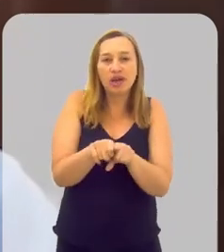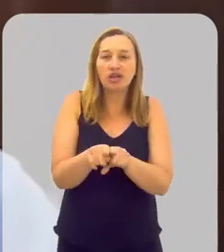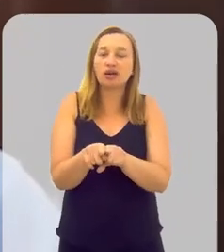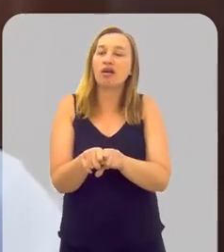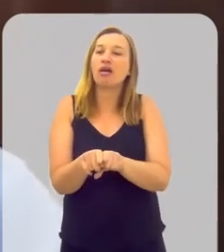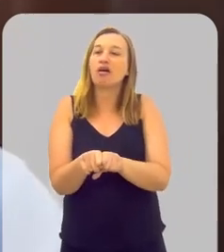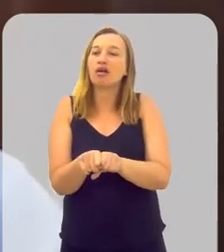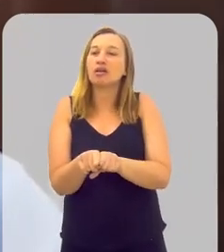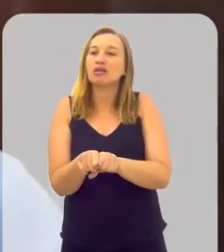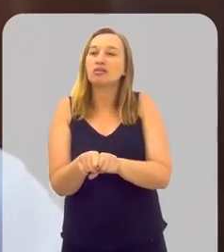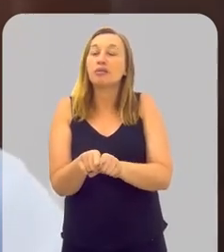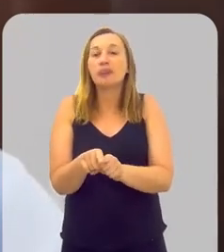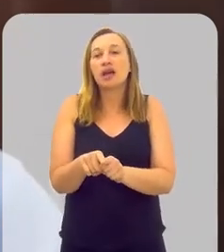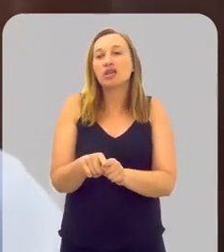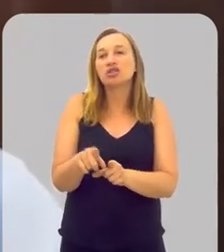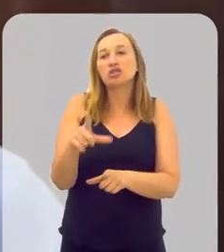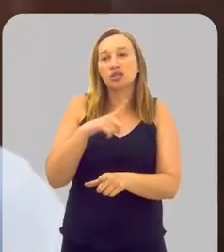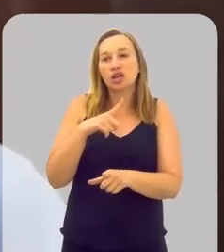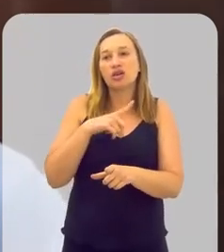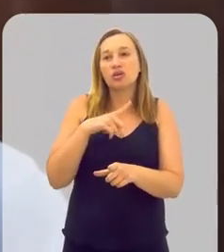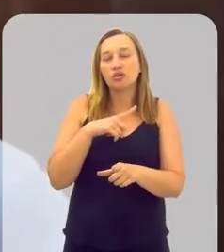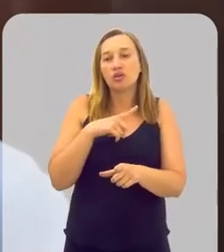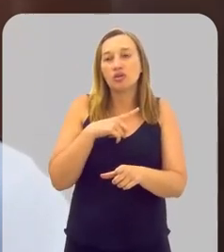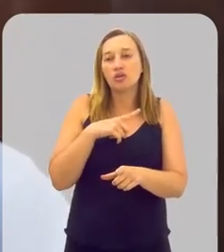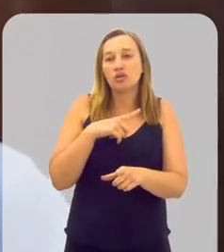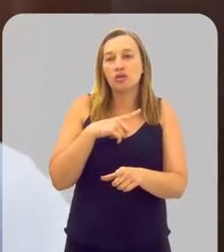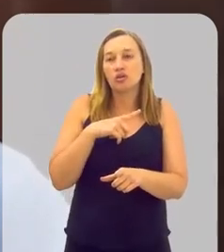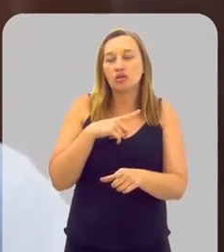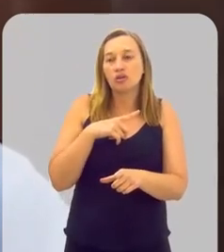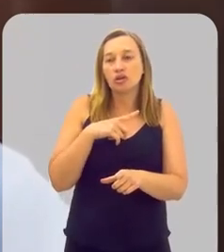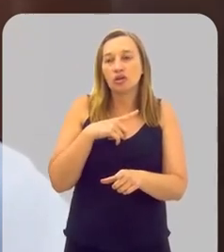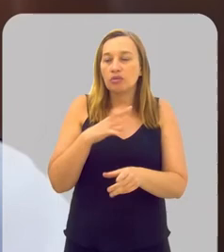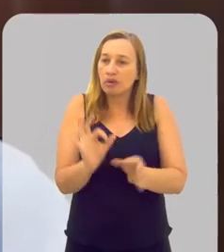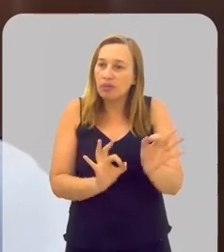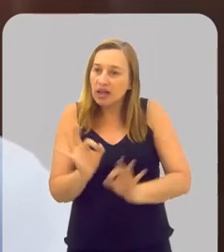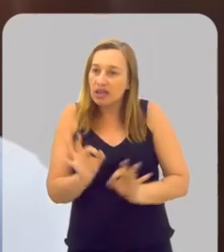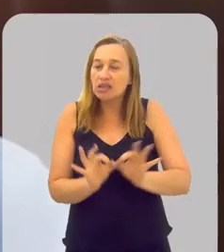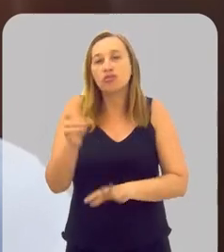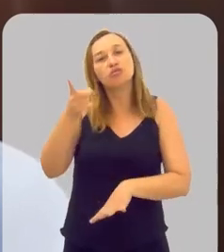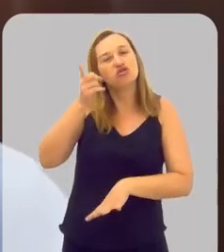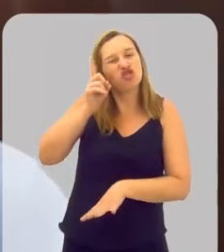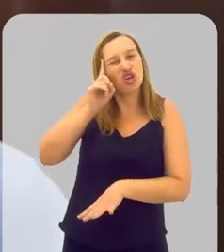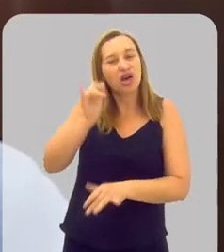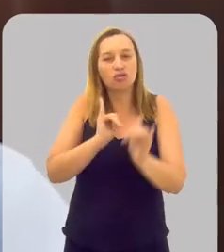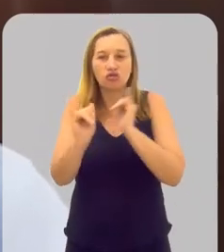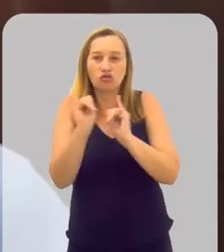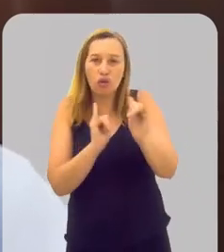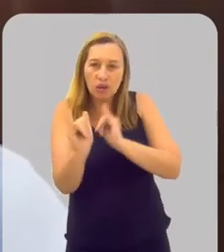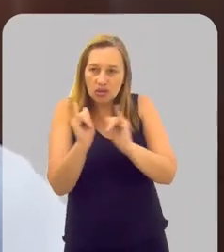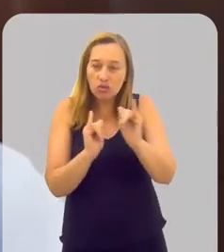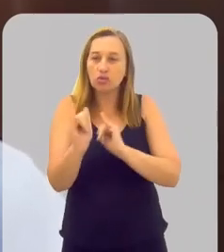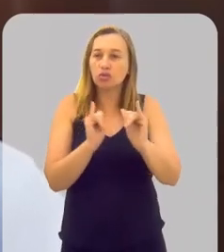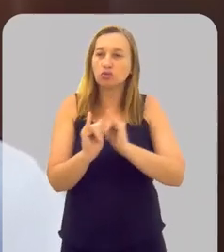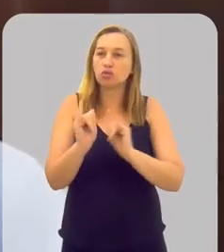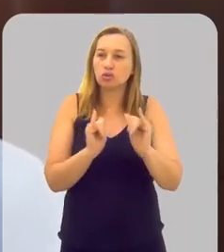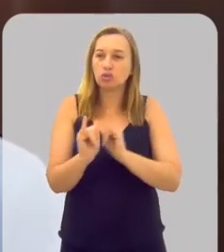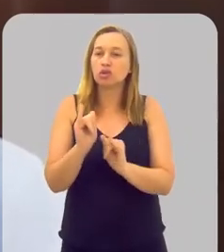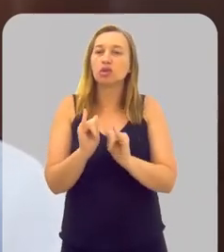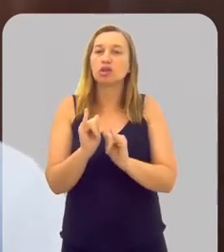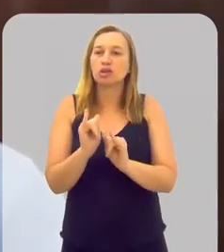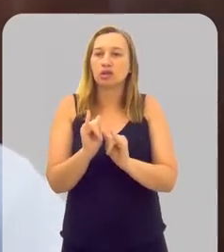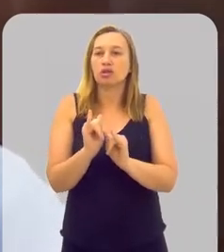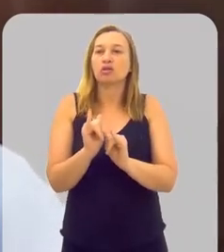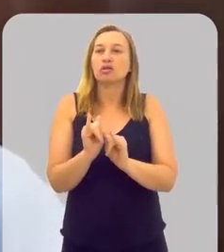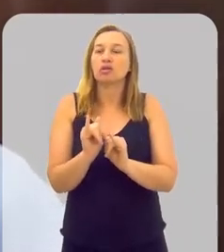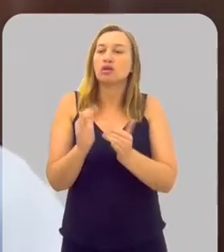Petróleo e Gás. Mas também a gente tem um informe diário que a gente divulga notícias